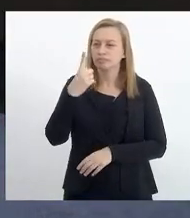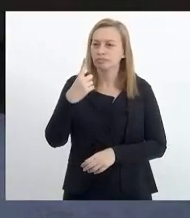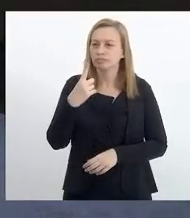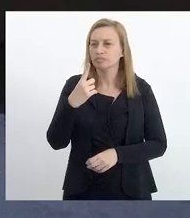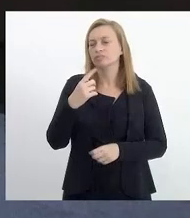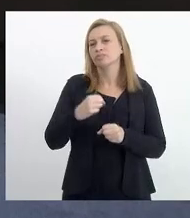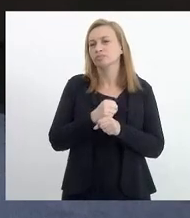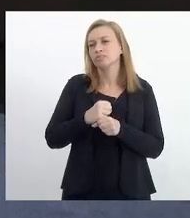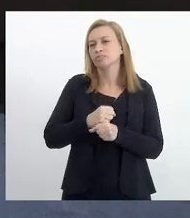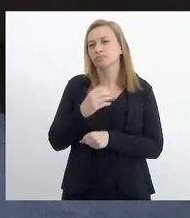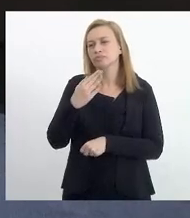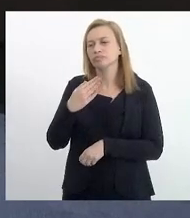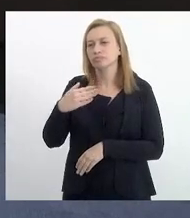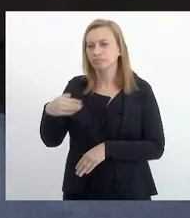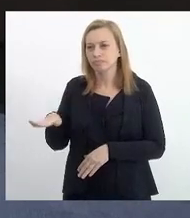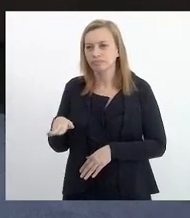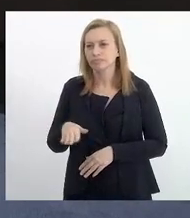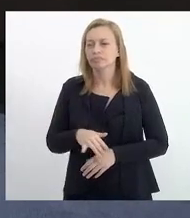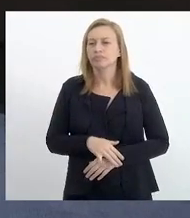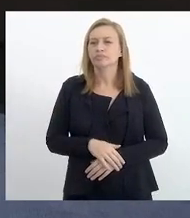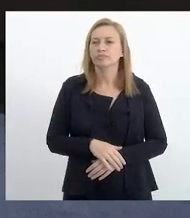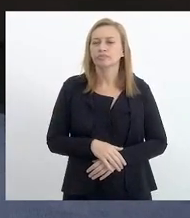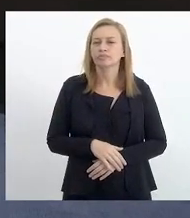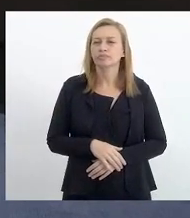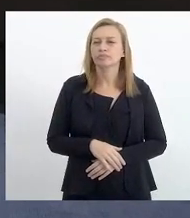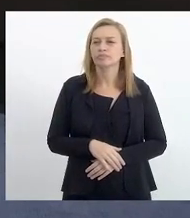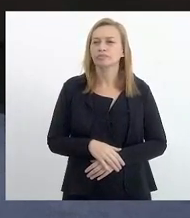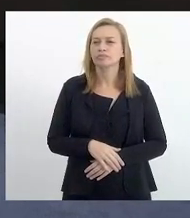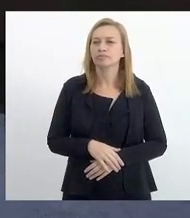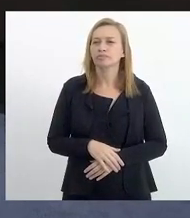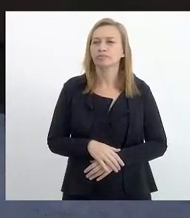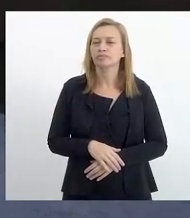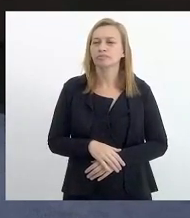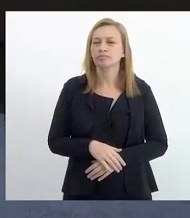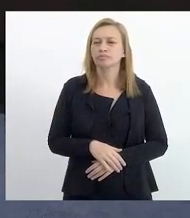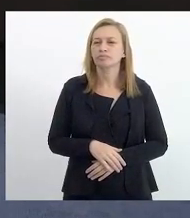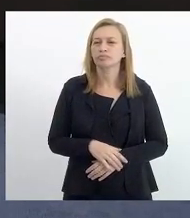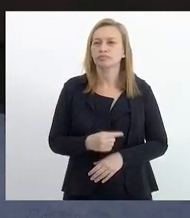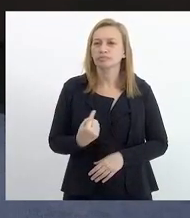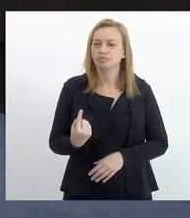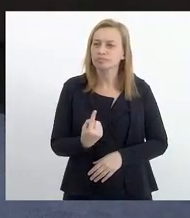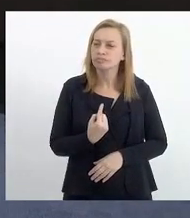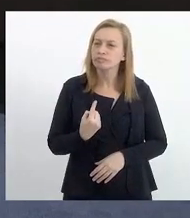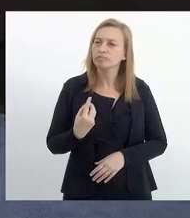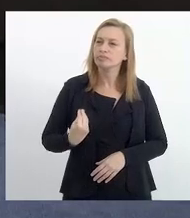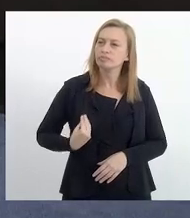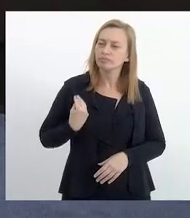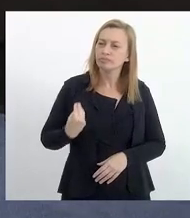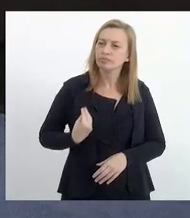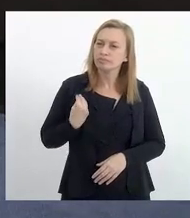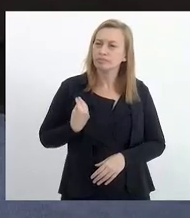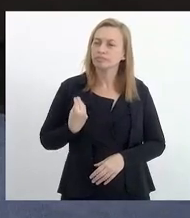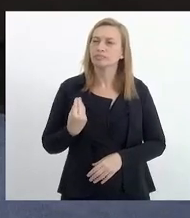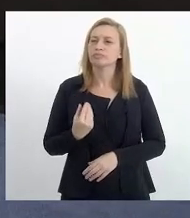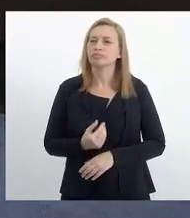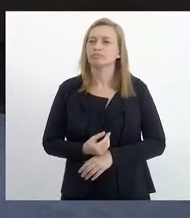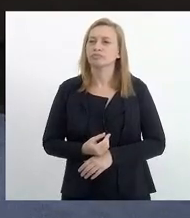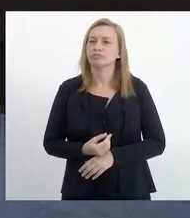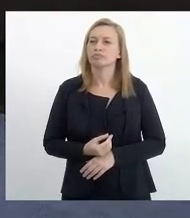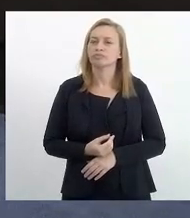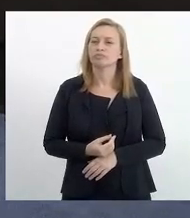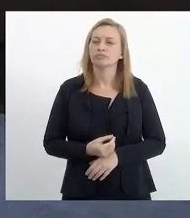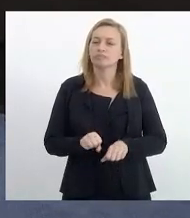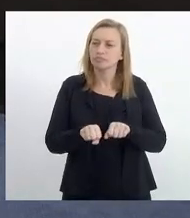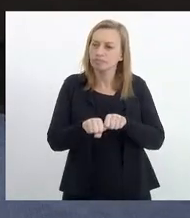em que ainda estamos vivendo sob a égide de